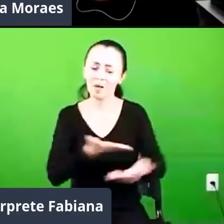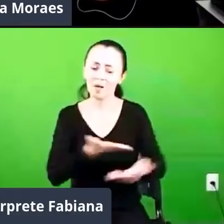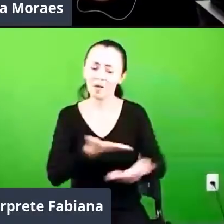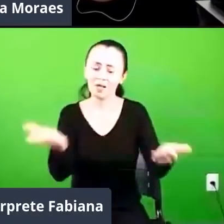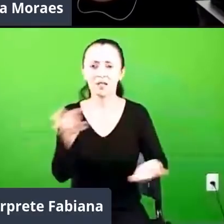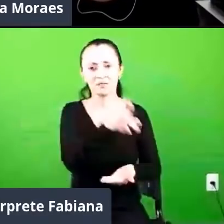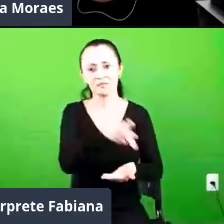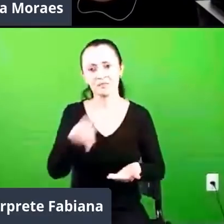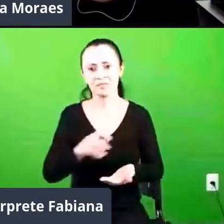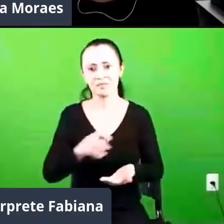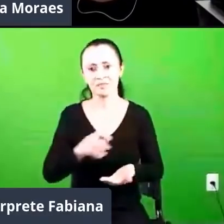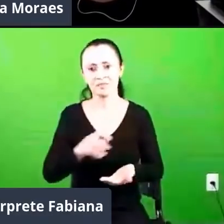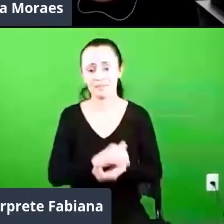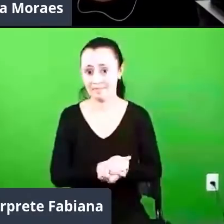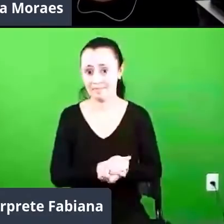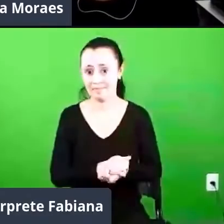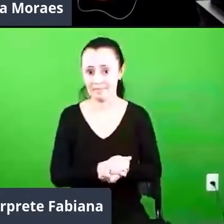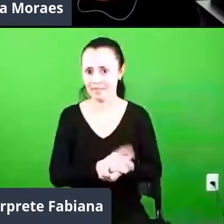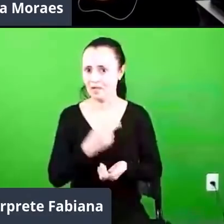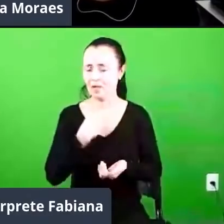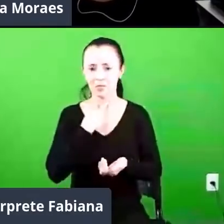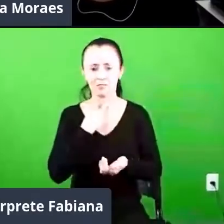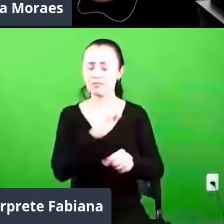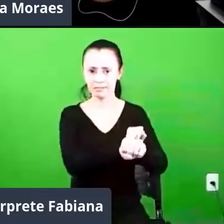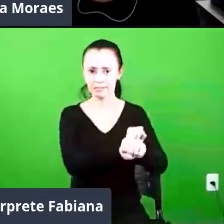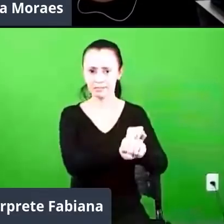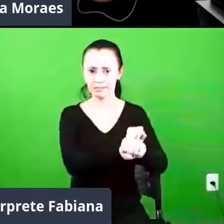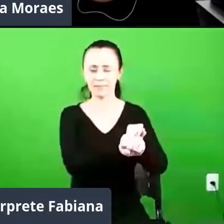A gente não pode desistir agora. Nós não podemos.